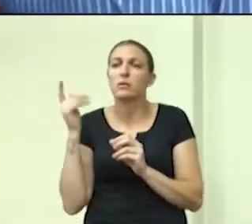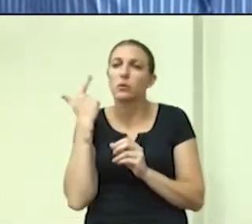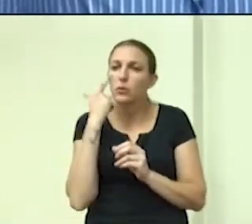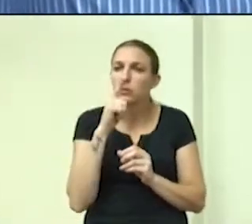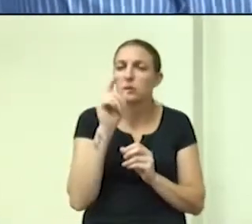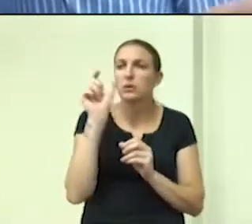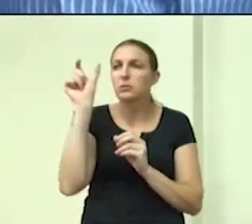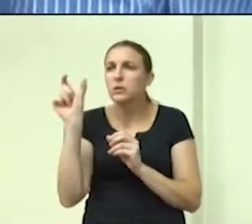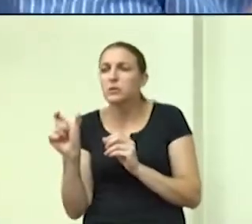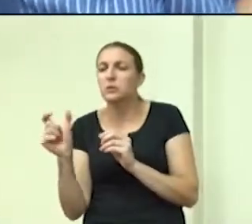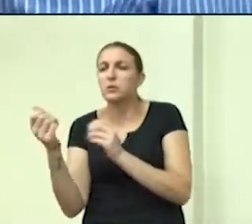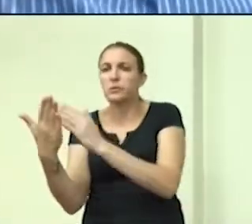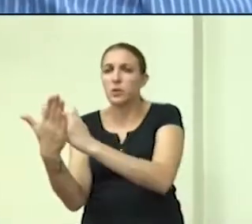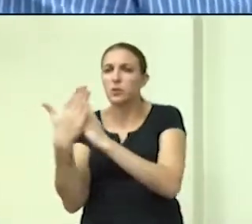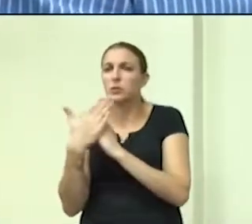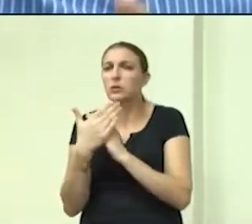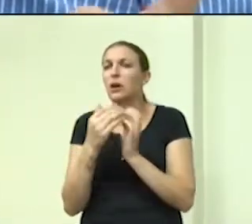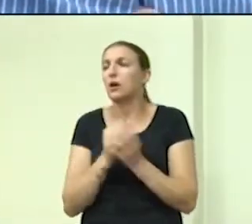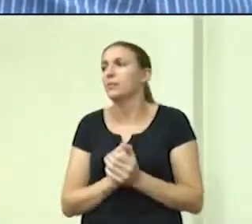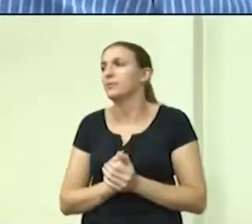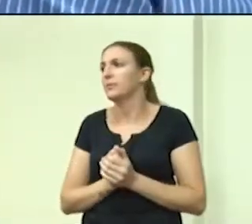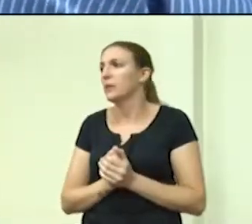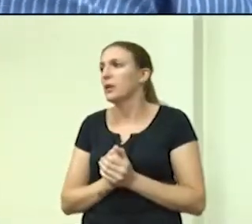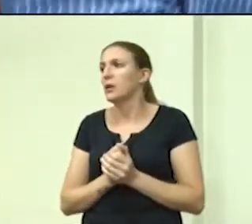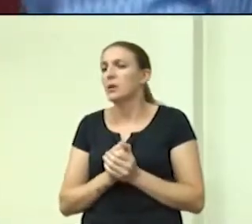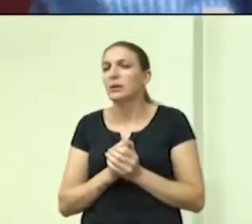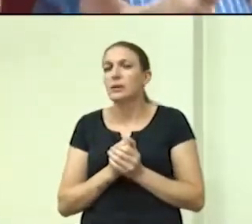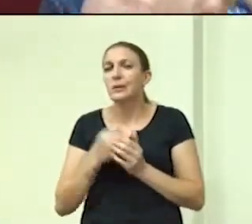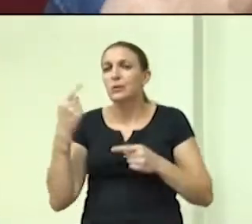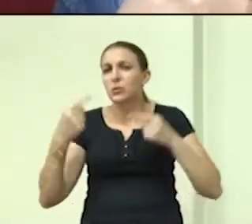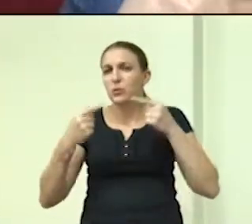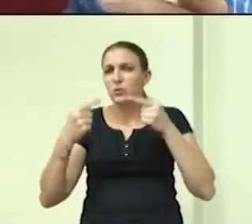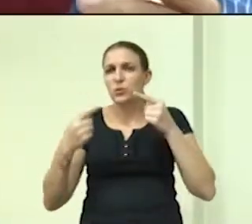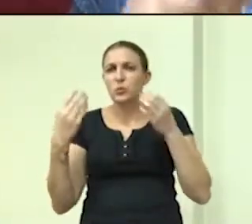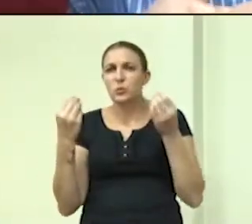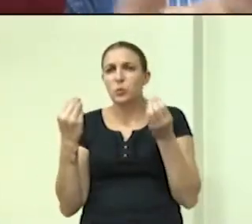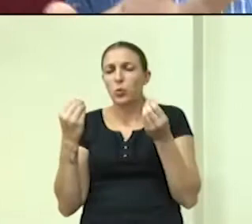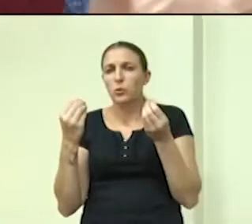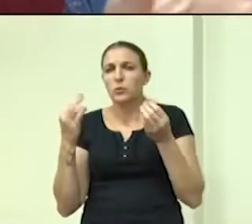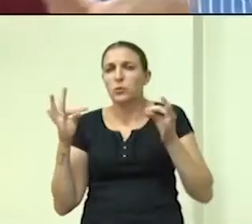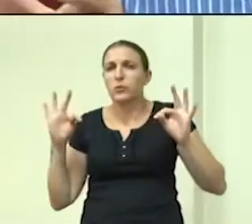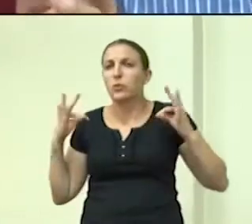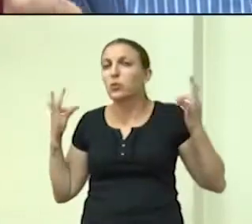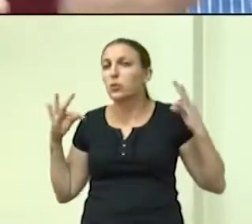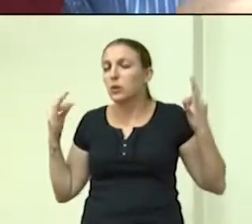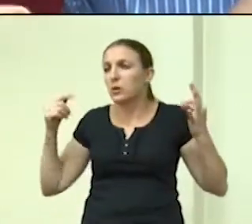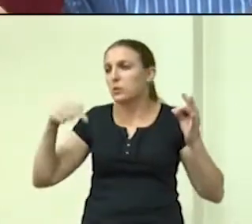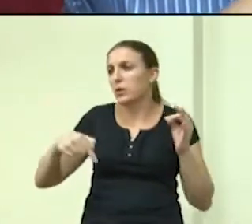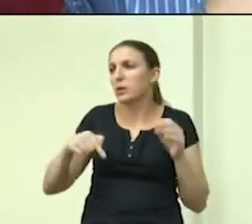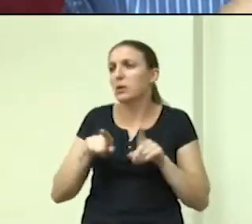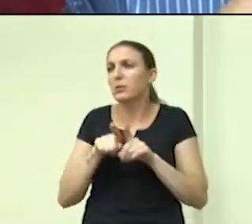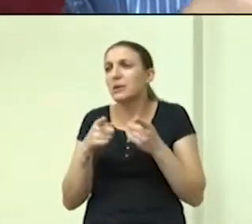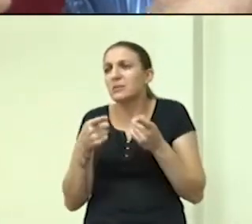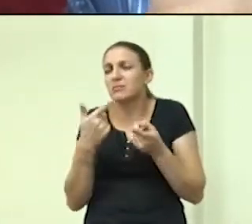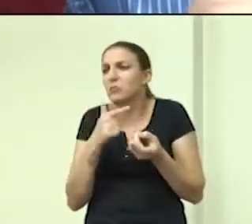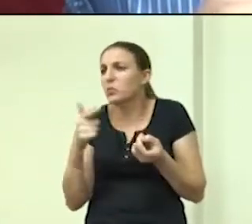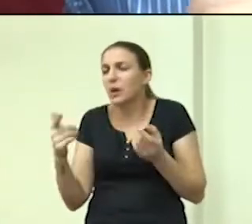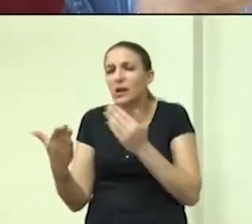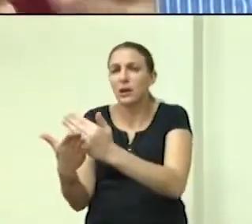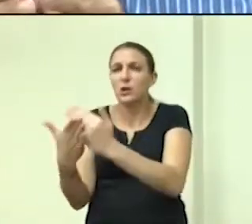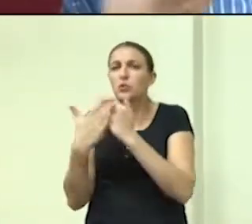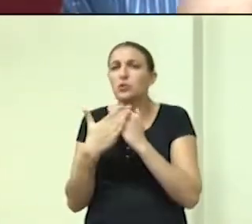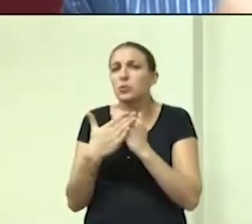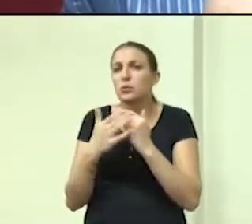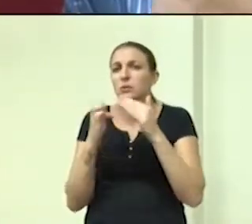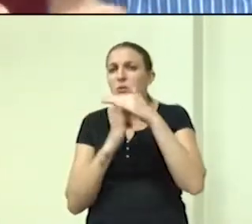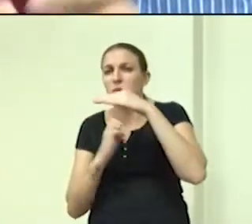gente discute aqui, mas infelizmente a gente ainda vê pouca ajuda dos empresários. Eu não consigo imaginar um hotel que não dê a diária, por exemplo, para essas pessoas